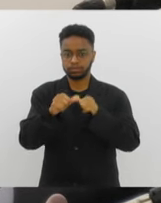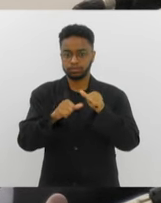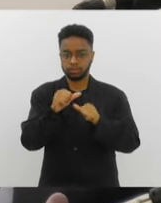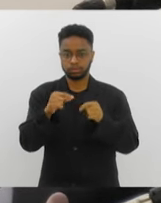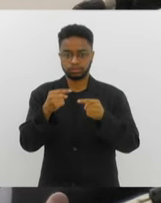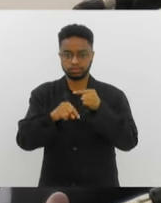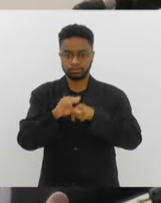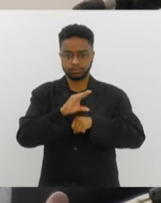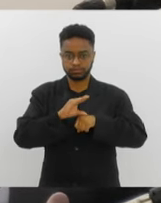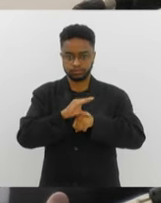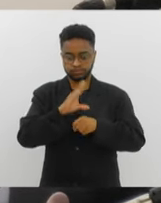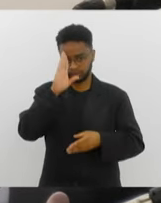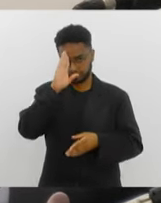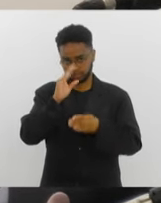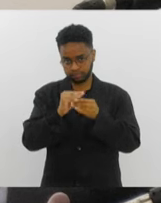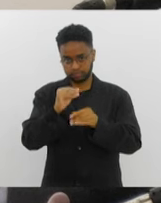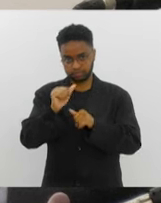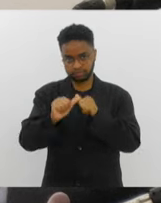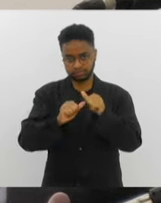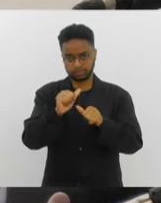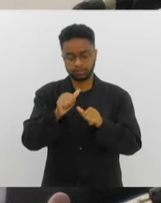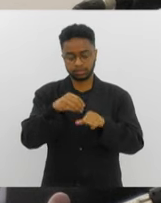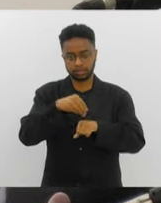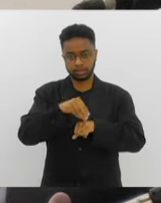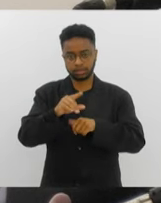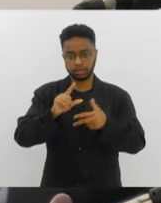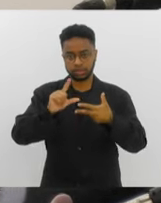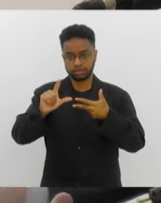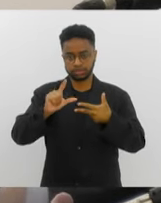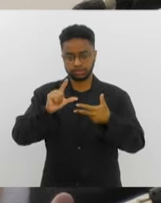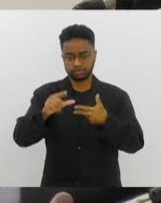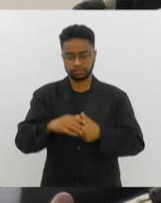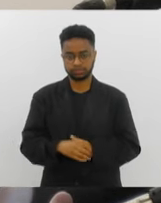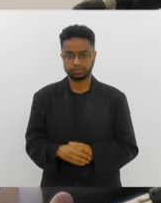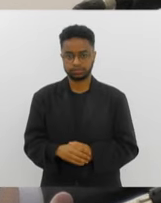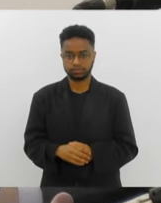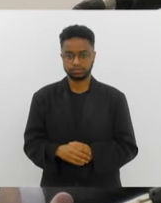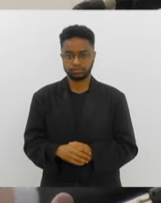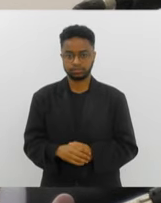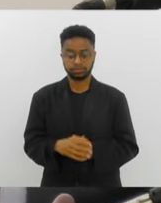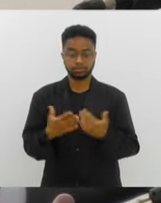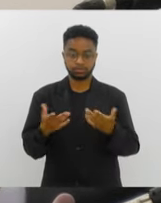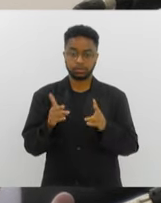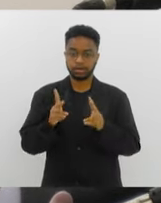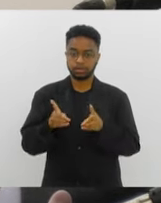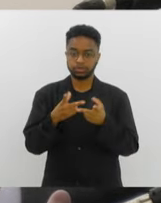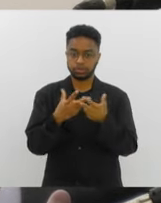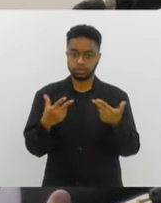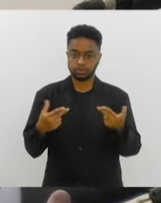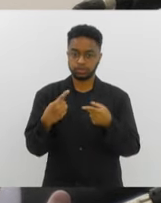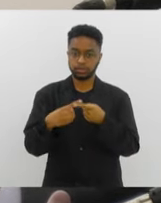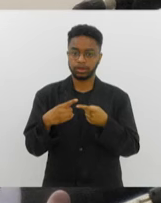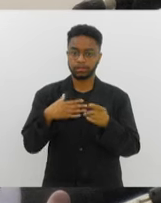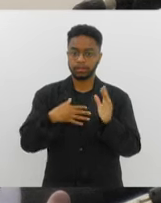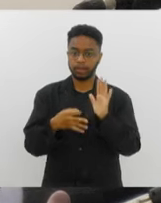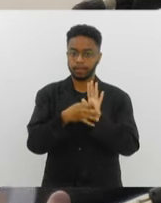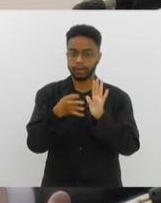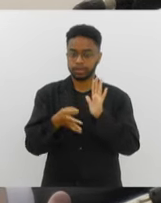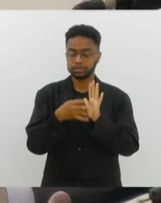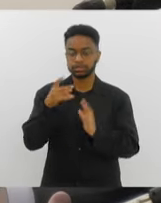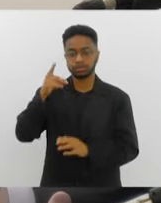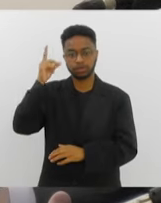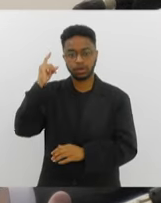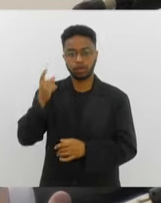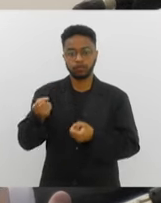inconstitucionalidade, concluindo pela transformação em indicação legislativa. Então, é a mesma coisa. Como esses pareceres meus são antigos e estão vindo à